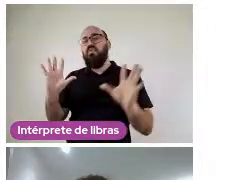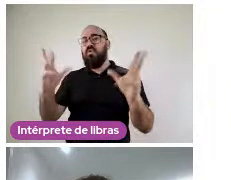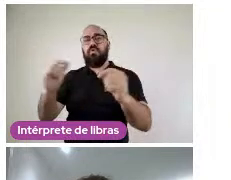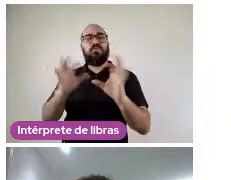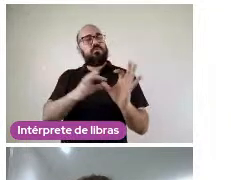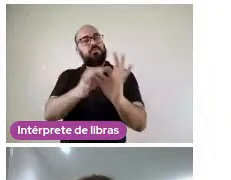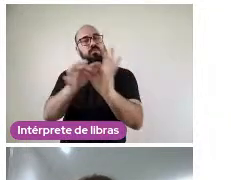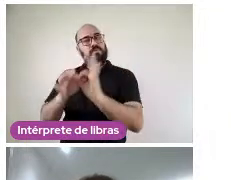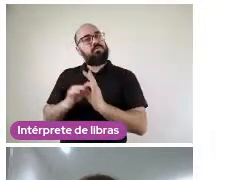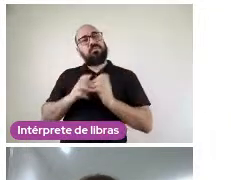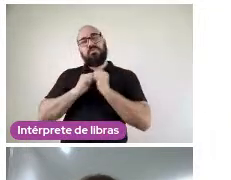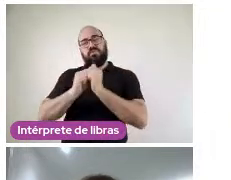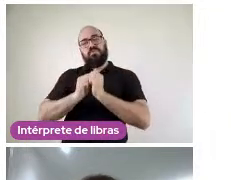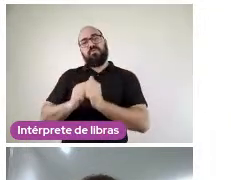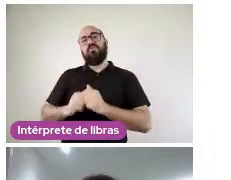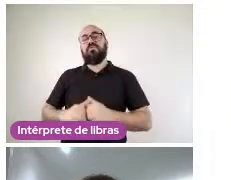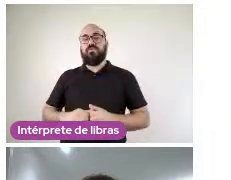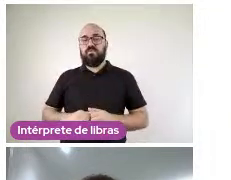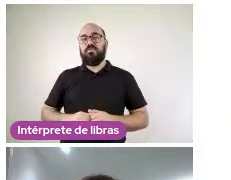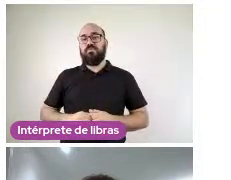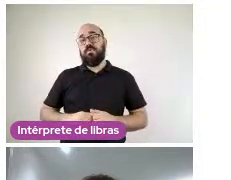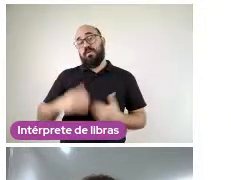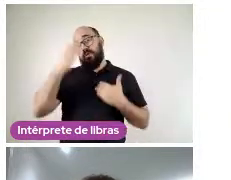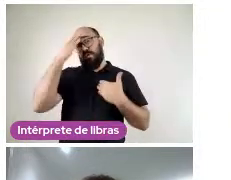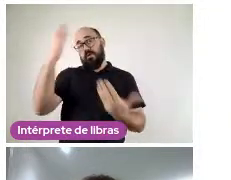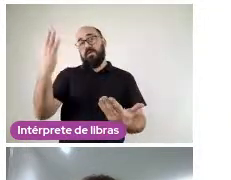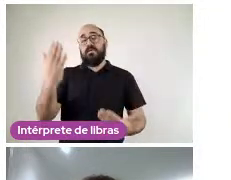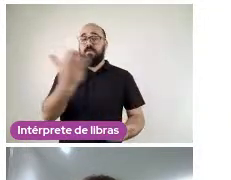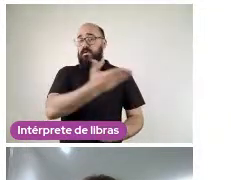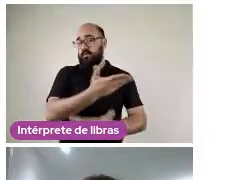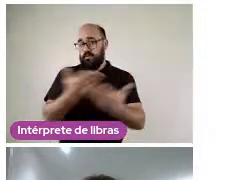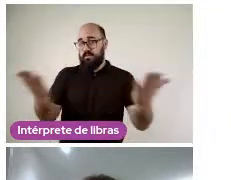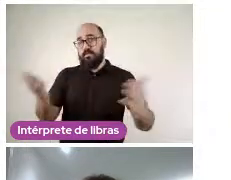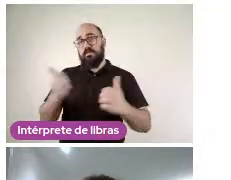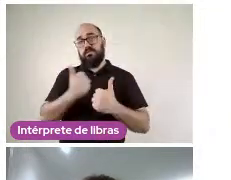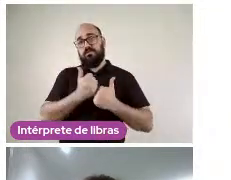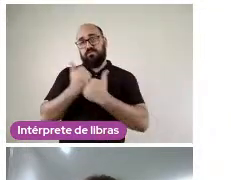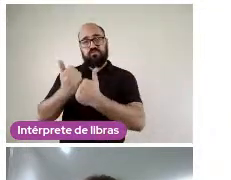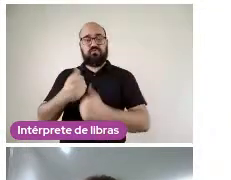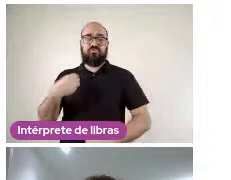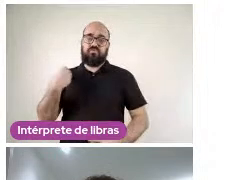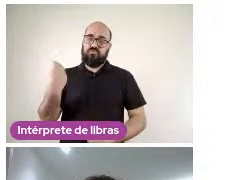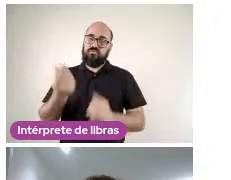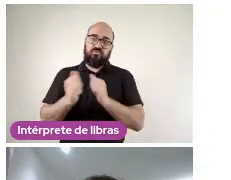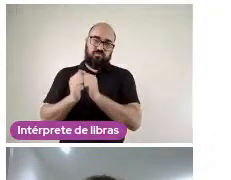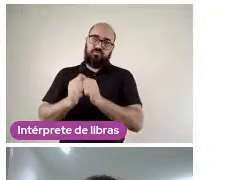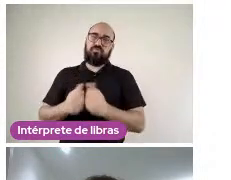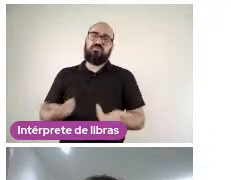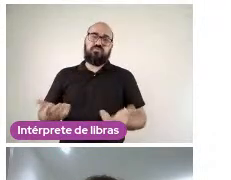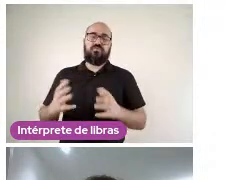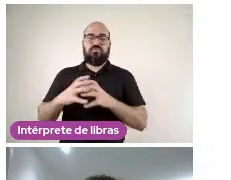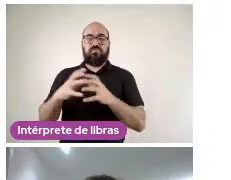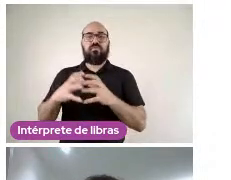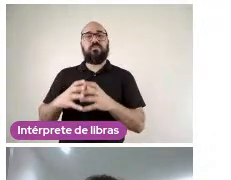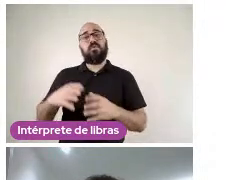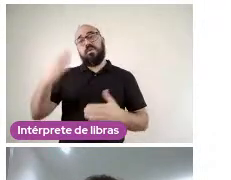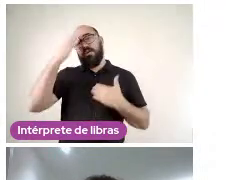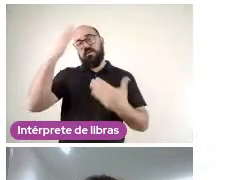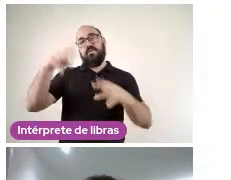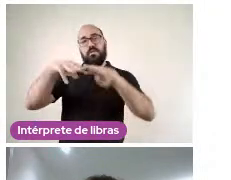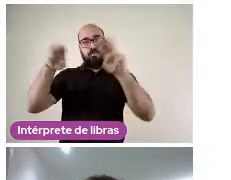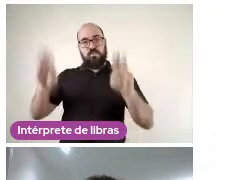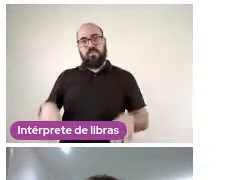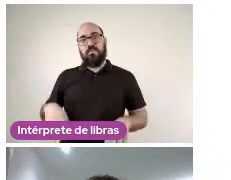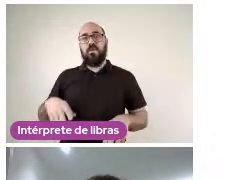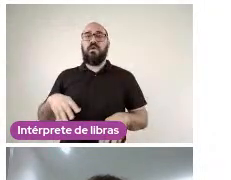Então, agradecer a todo mundo que faz parte do grupo, aos técnicos que estão ajudando em todo o serviço, ao pessoal do museu, aos patrocínios